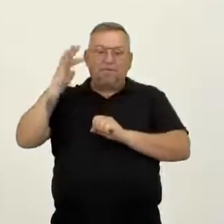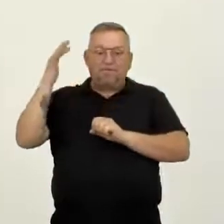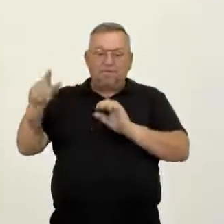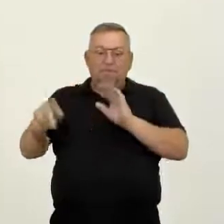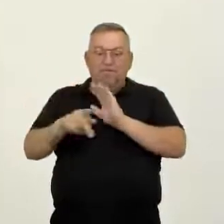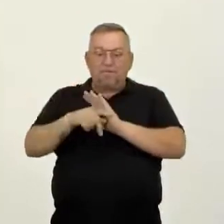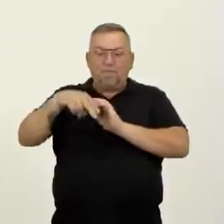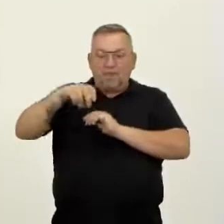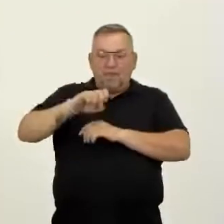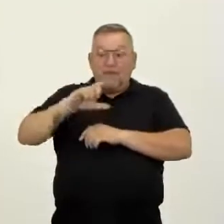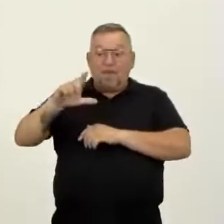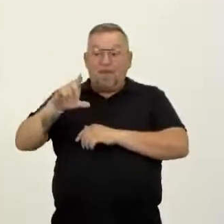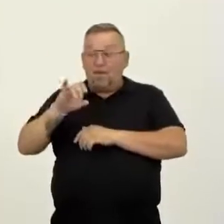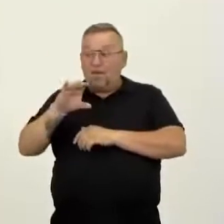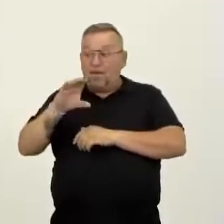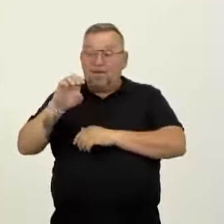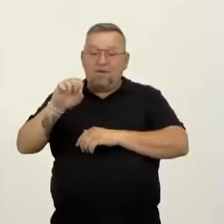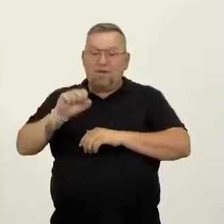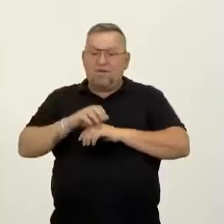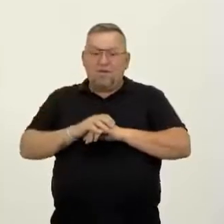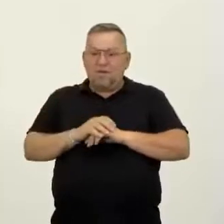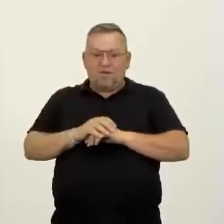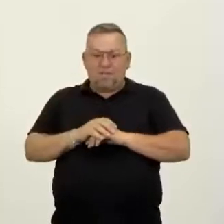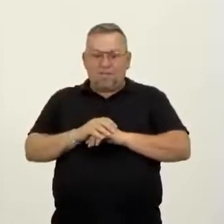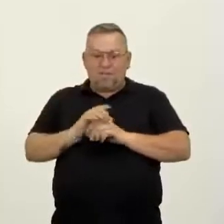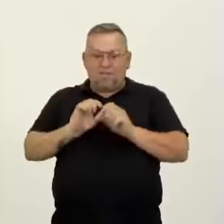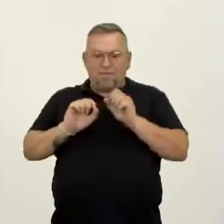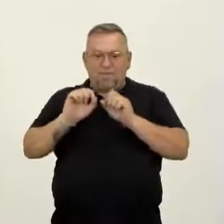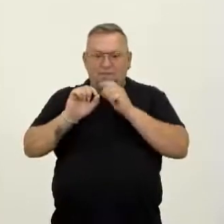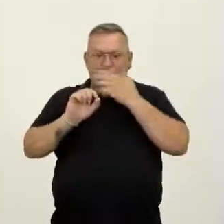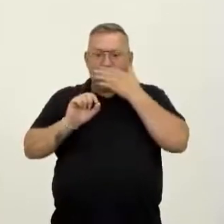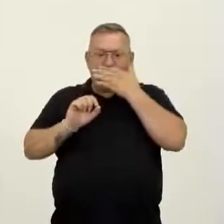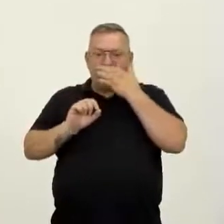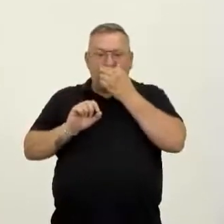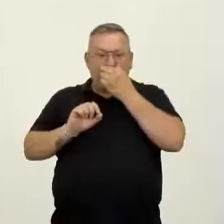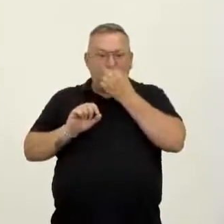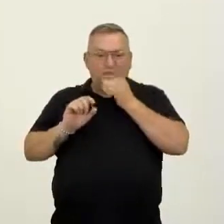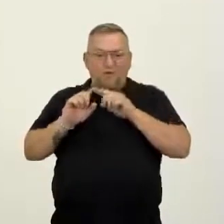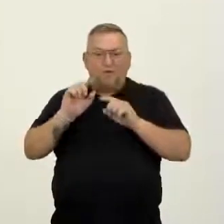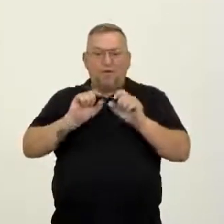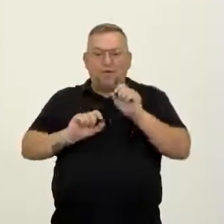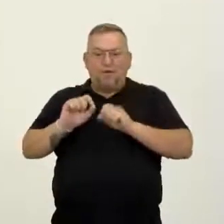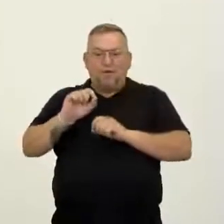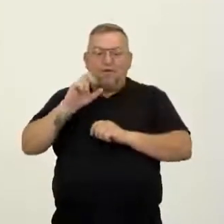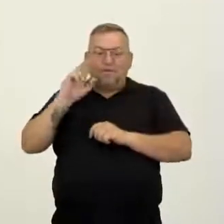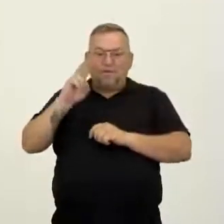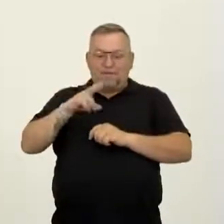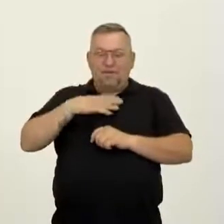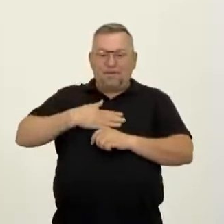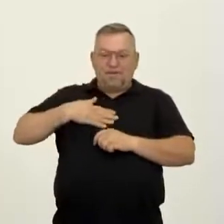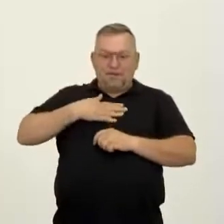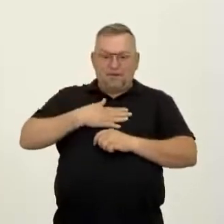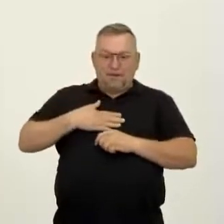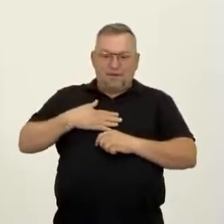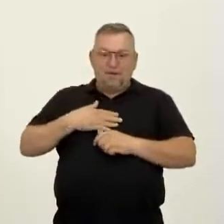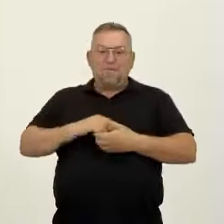de Ícaros. Foi autorizado. Um grande abraço para a Nau de Ícaros. Muito obrigada. E comenta aí se você gostou ou